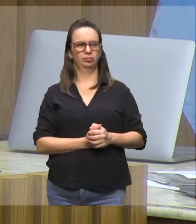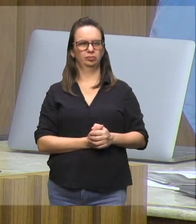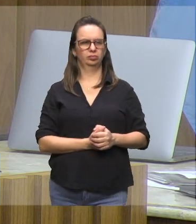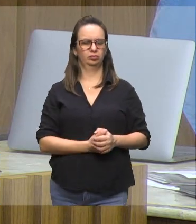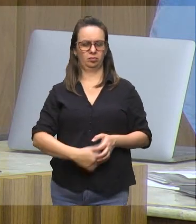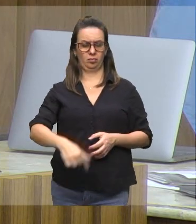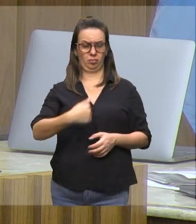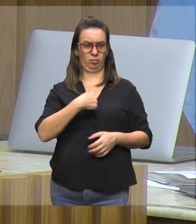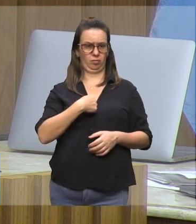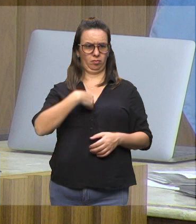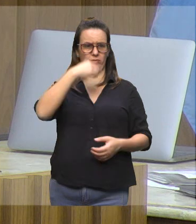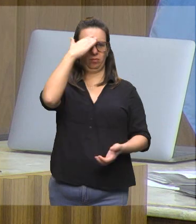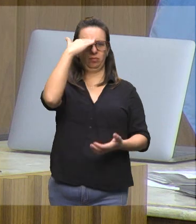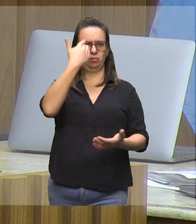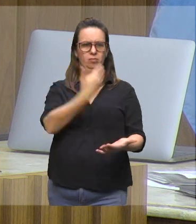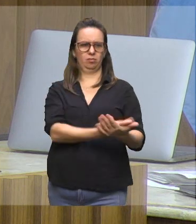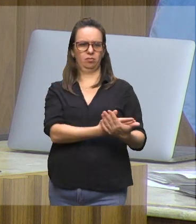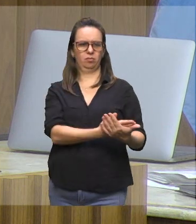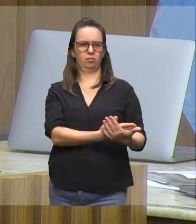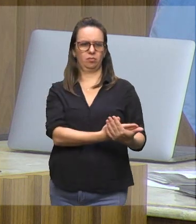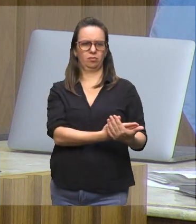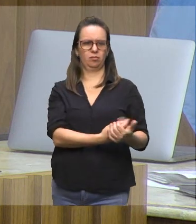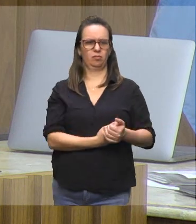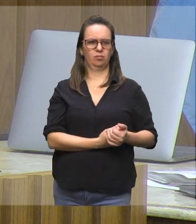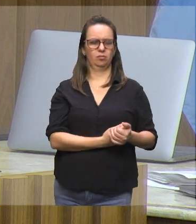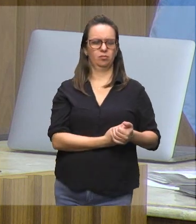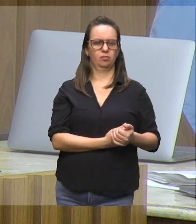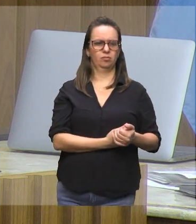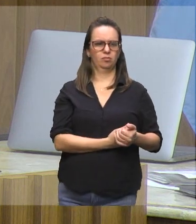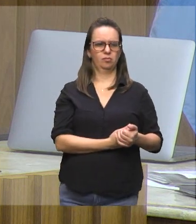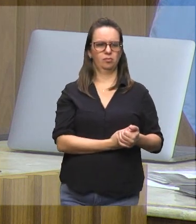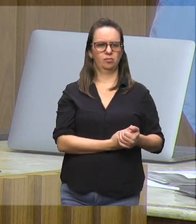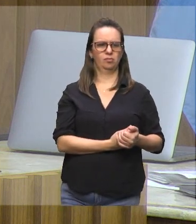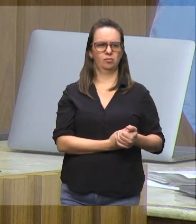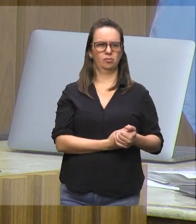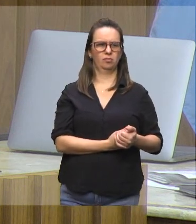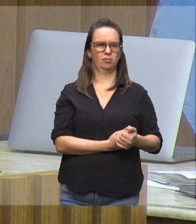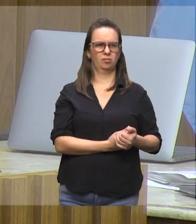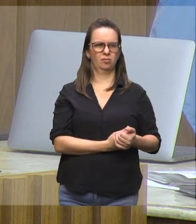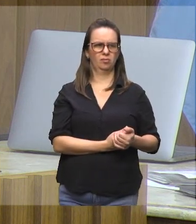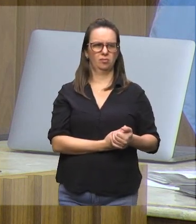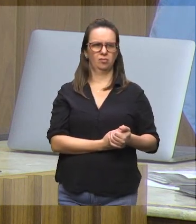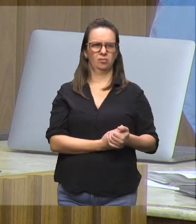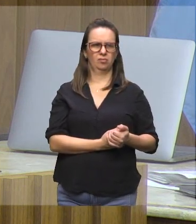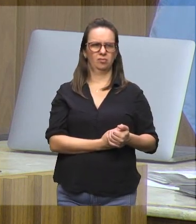acredito muito, vereador Fernando, no doutor Eleusis Paiva,